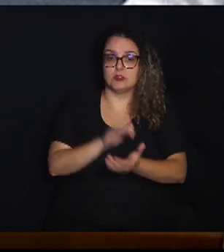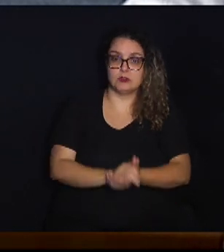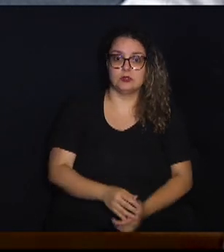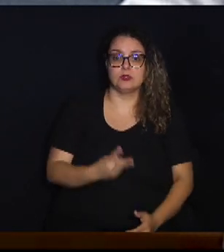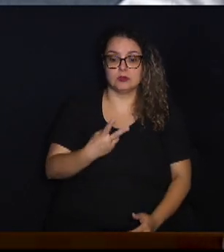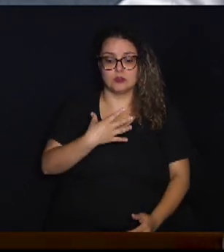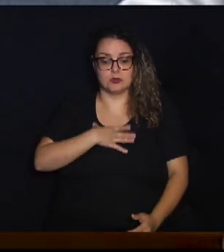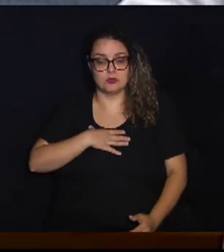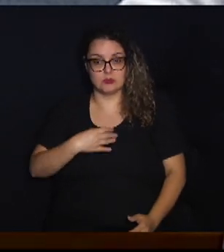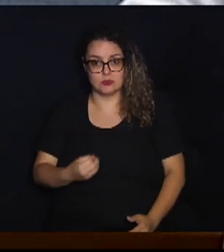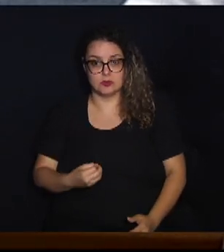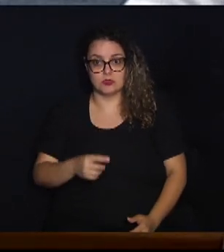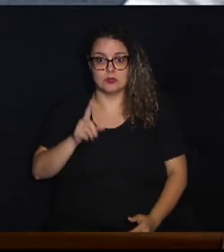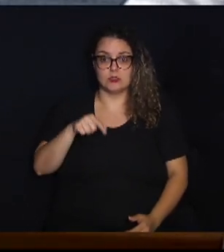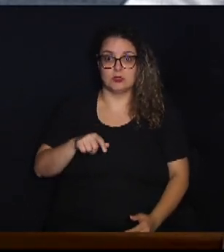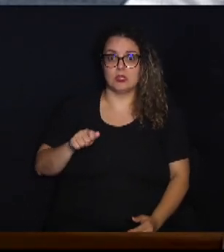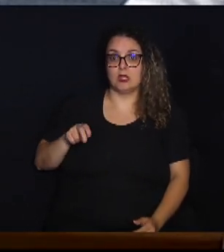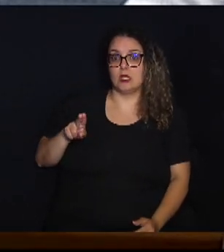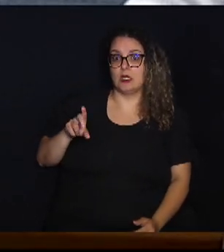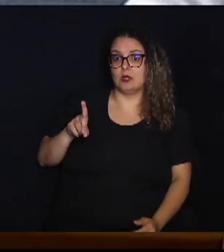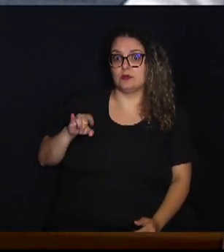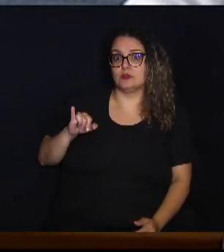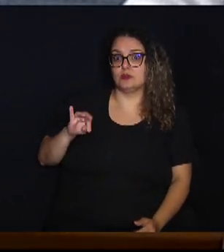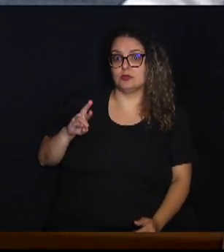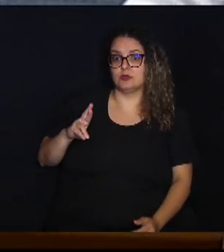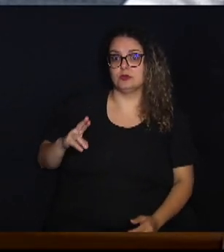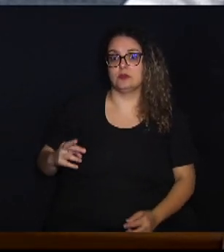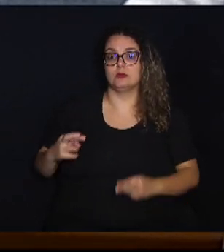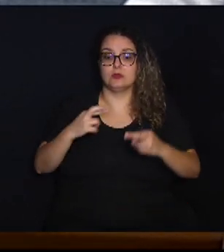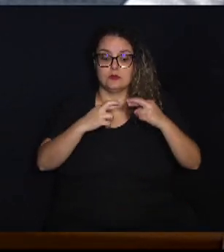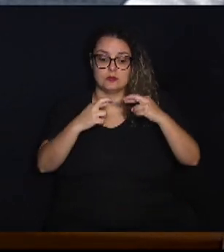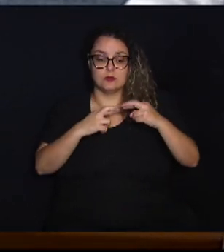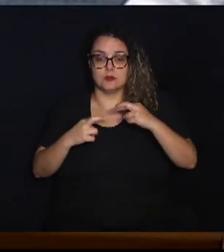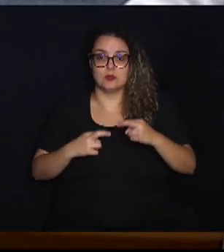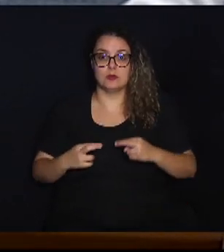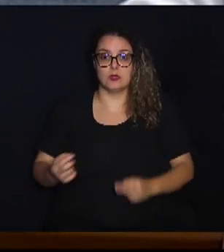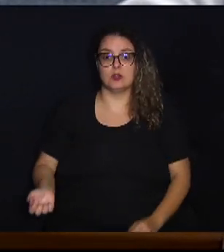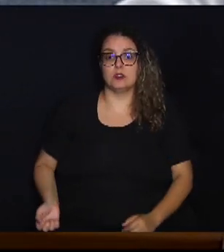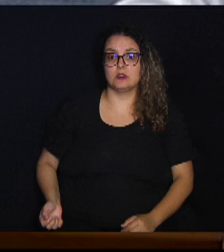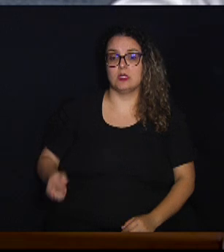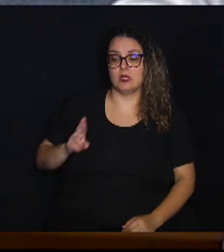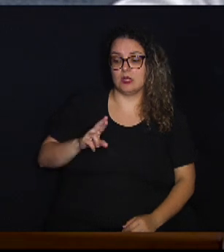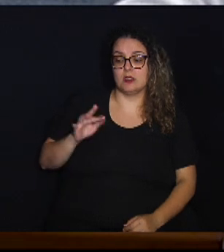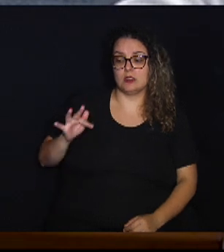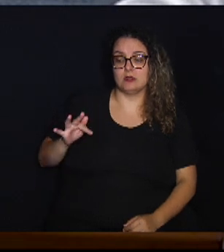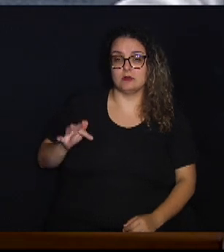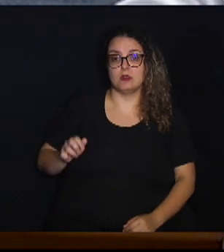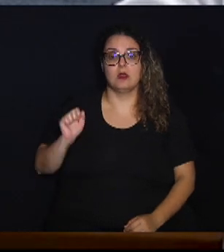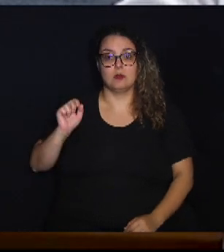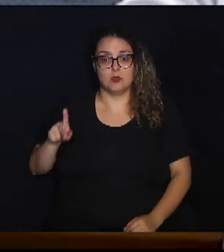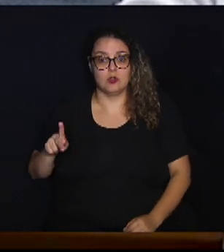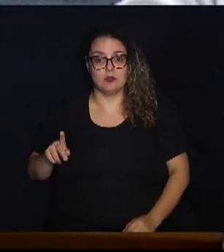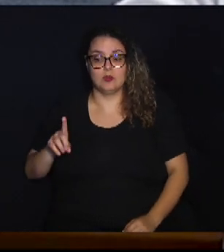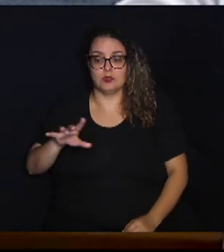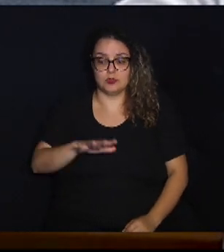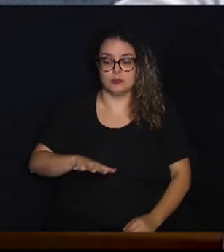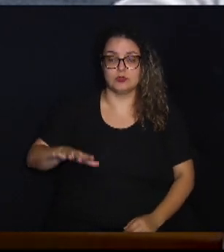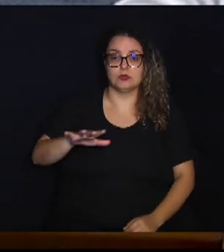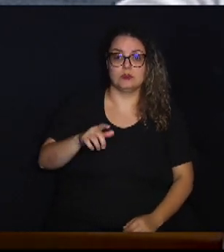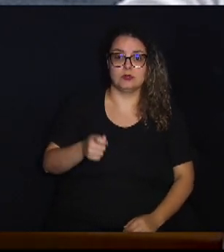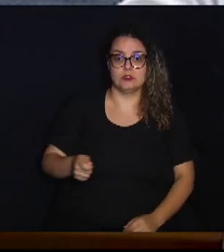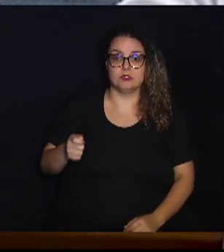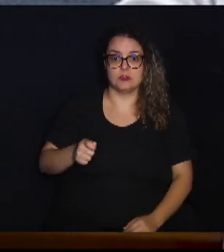2 filhos e é auditor fiscal da Receita Estadual aposentado. Foi diretor regional da Associação